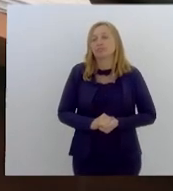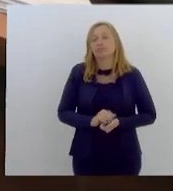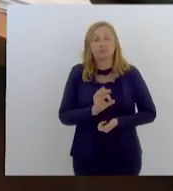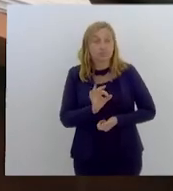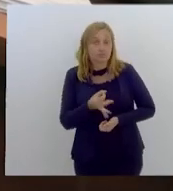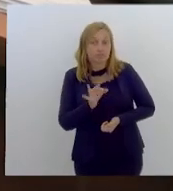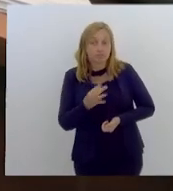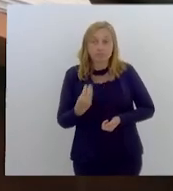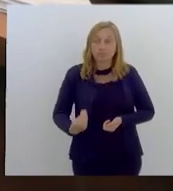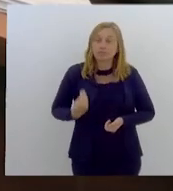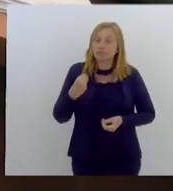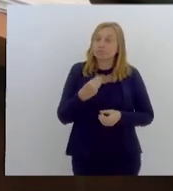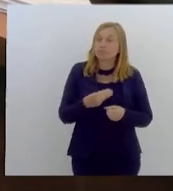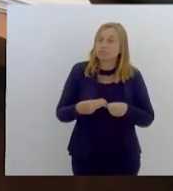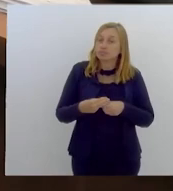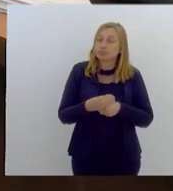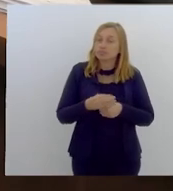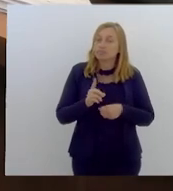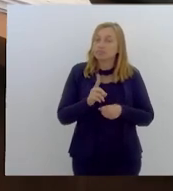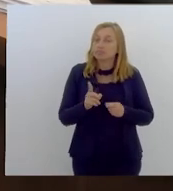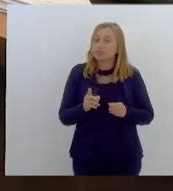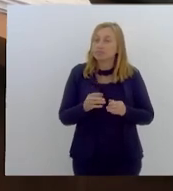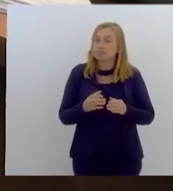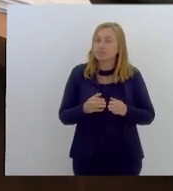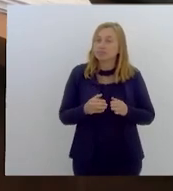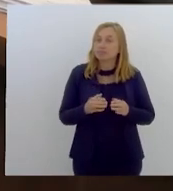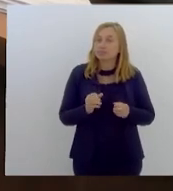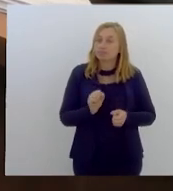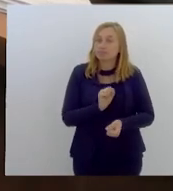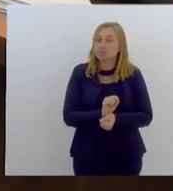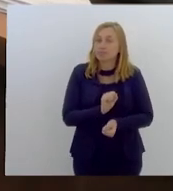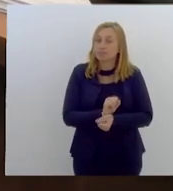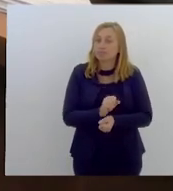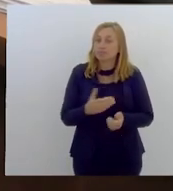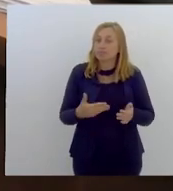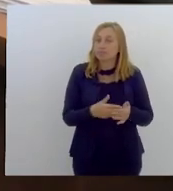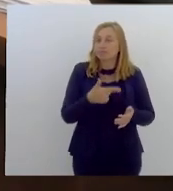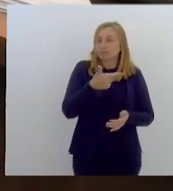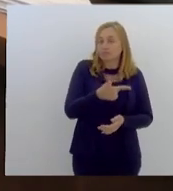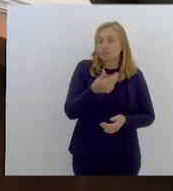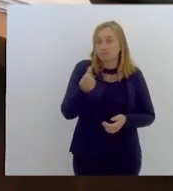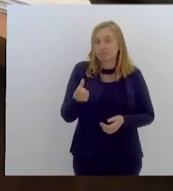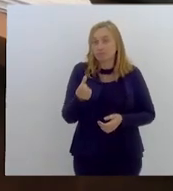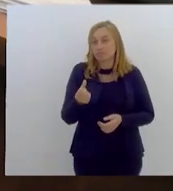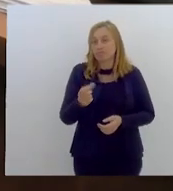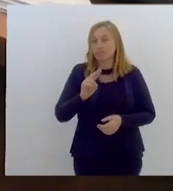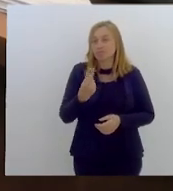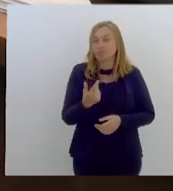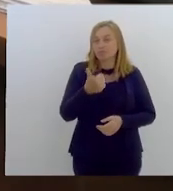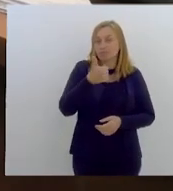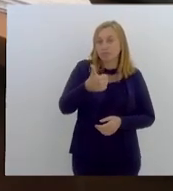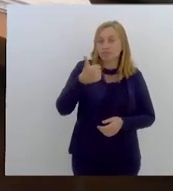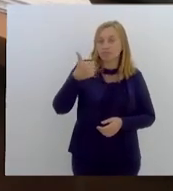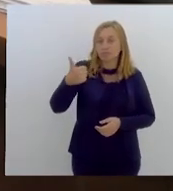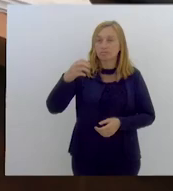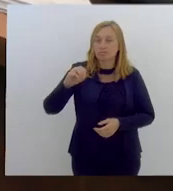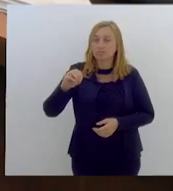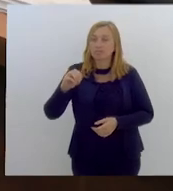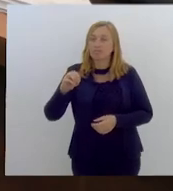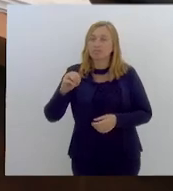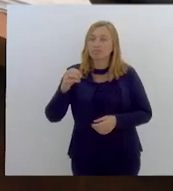Obviamente que a vida desses municípios não se restringe até 2026, tampouco nos 120 anos. O deputado Chico